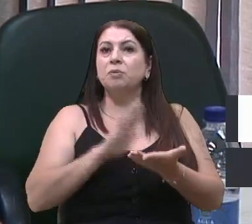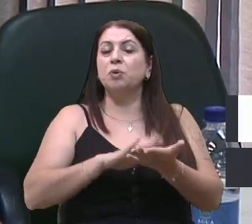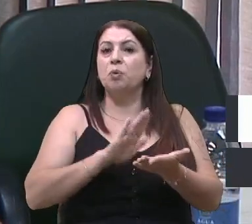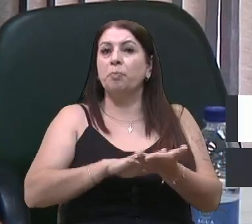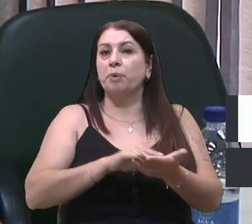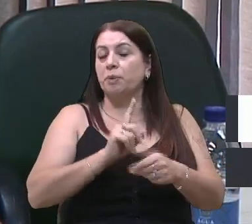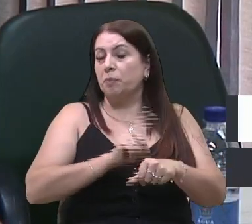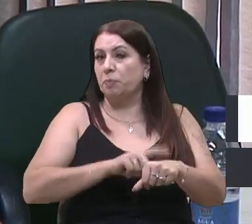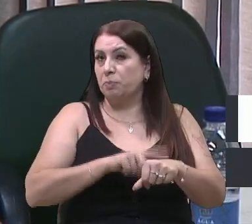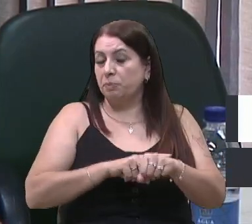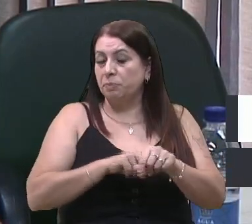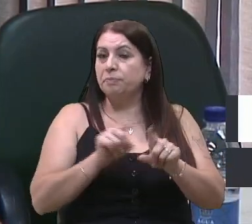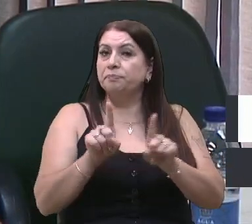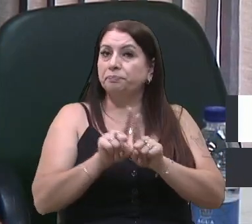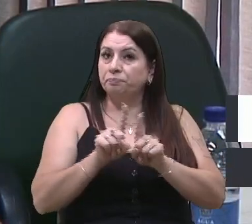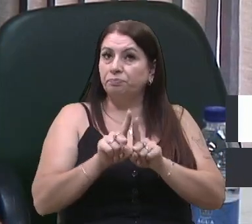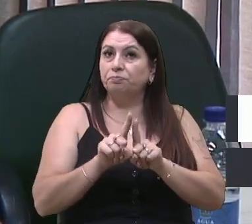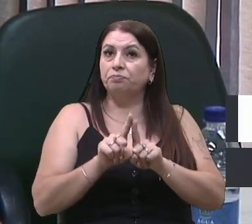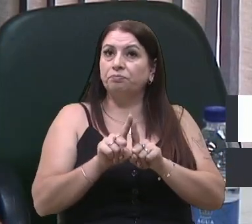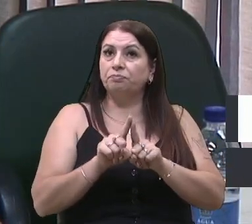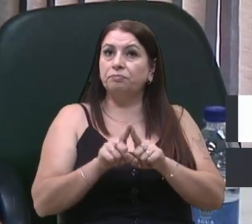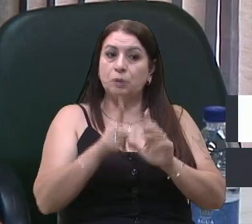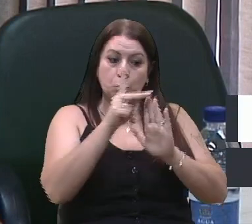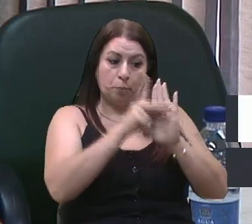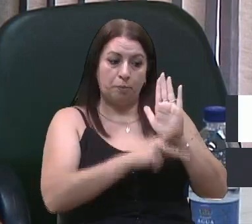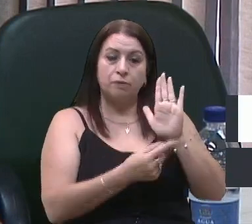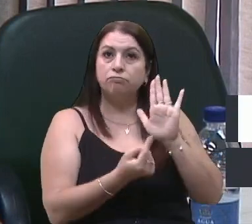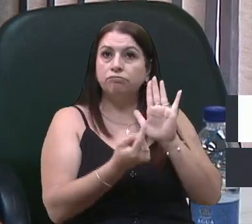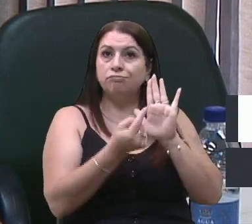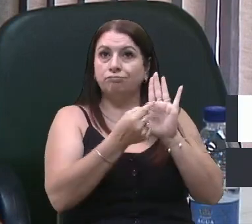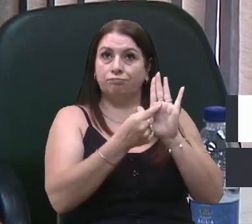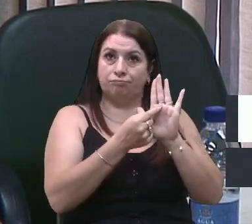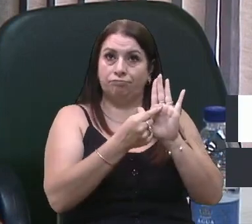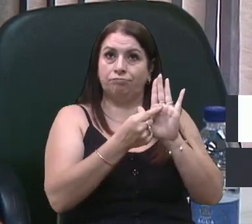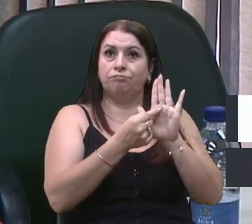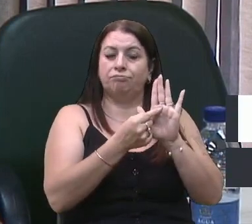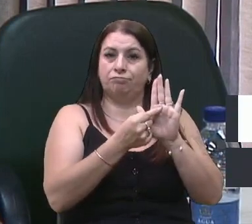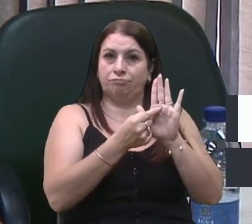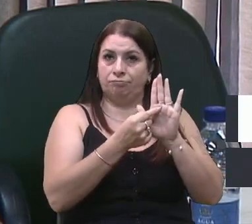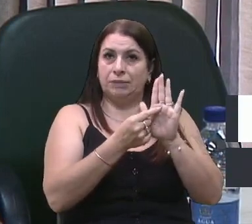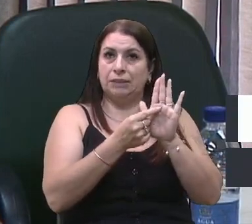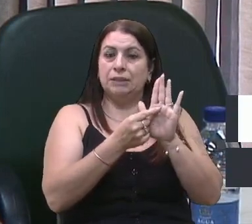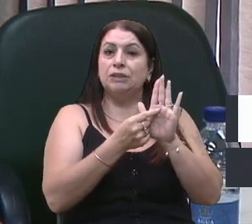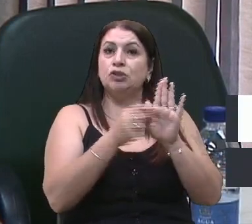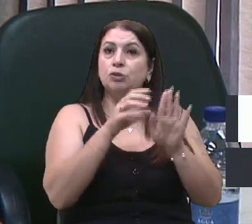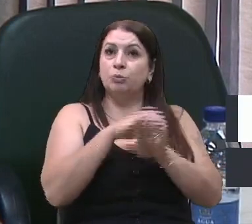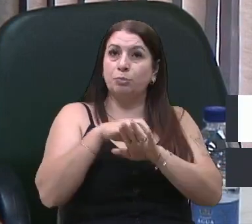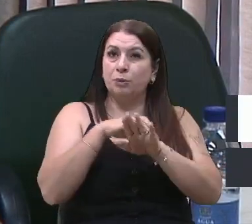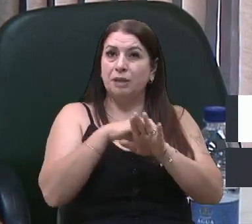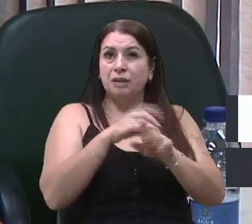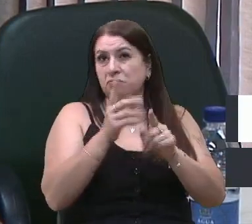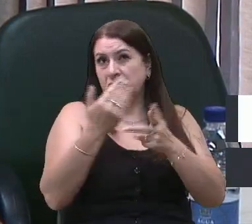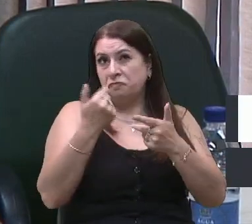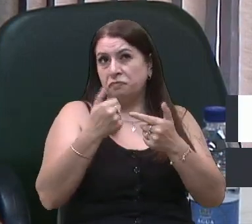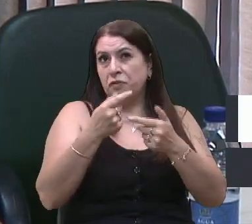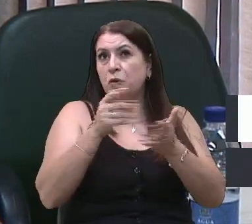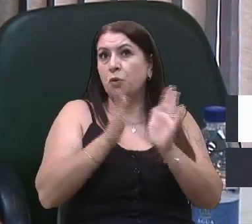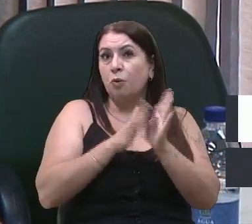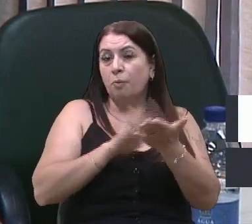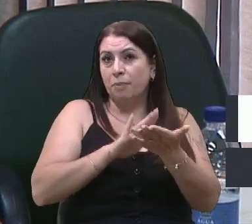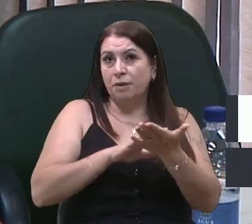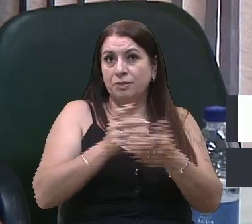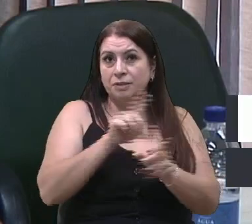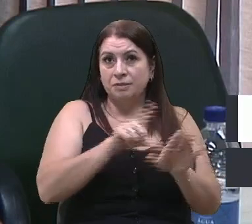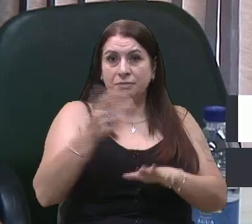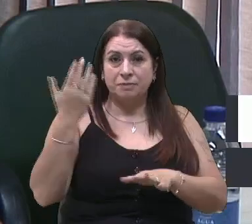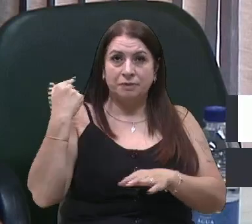momento também é o plano, né, de mobilidade que foi aprovado semana passada, mas também as formas de atuação que o município